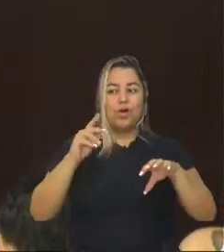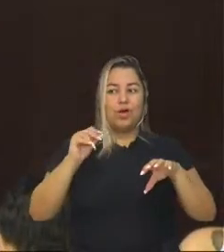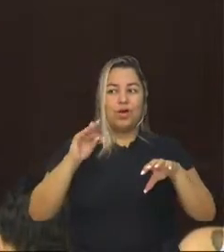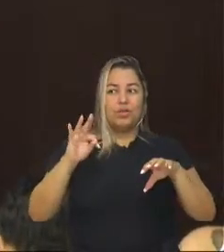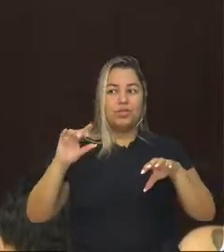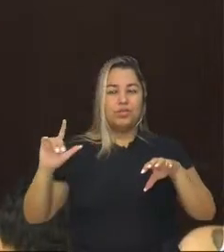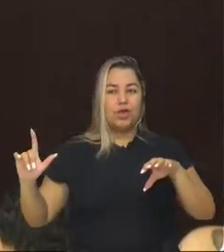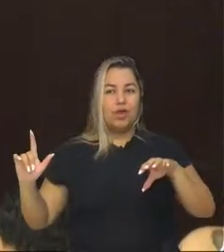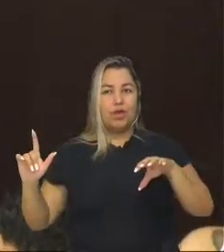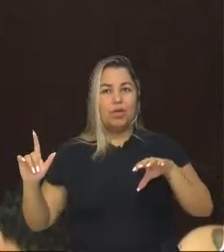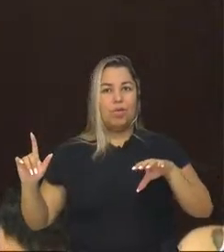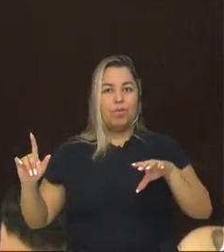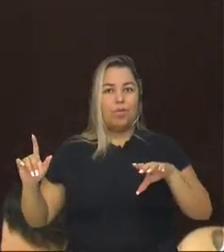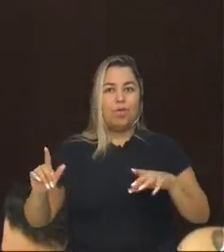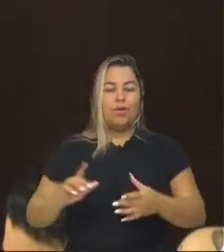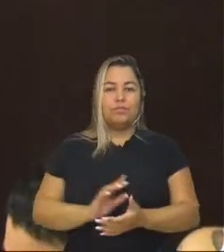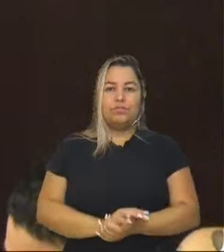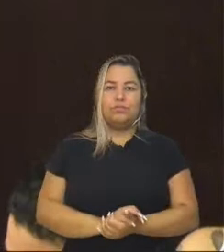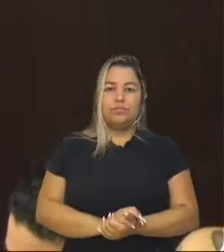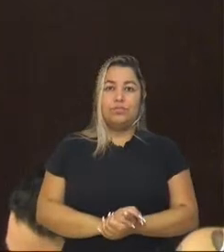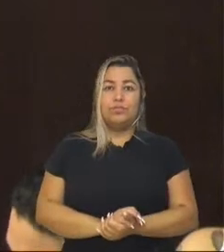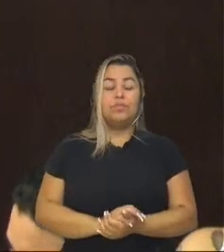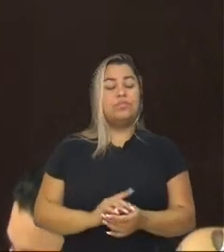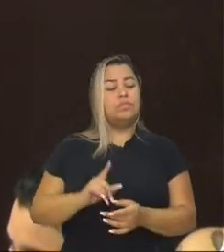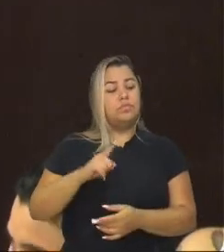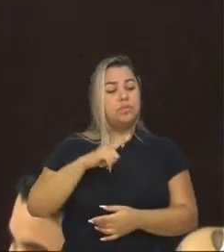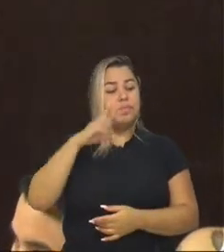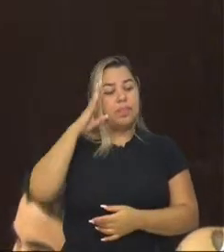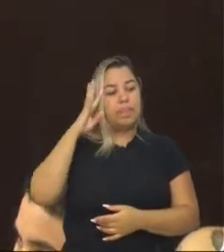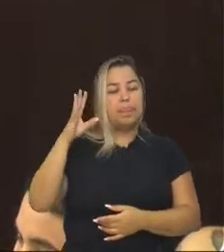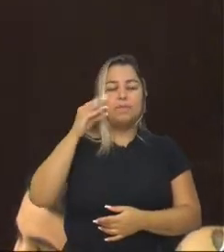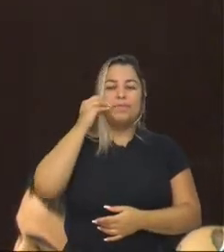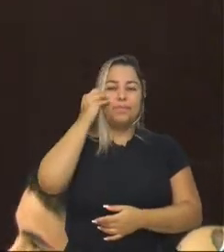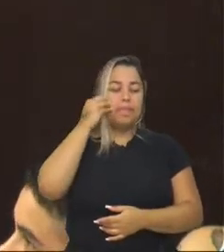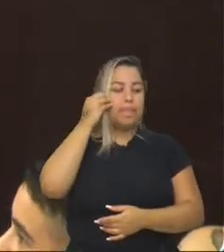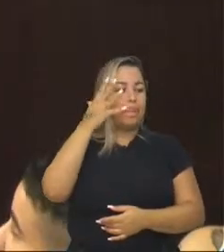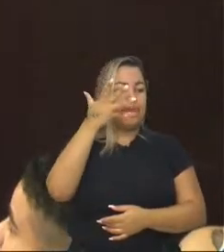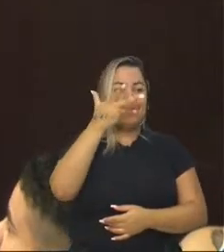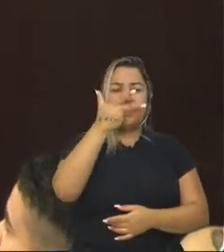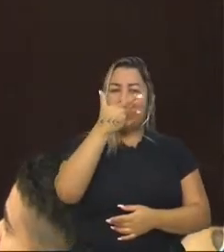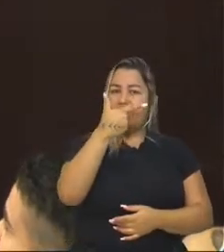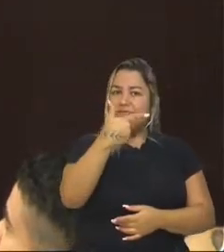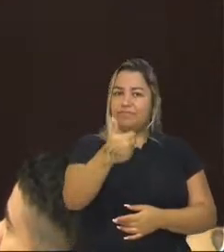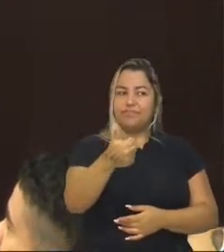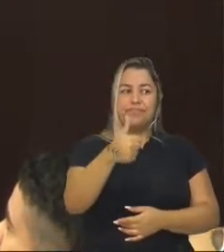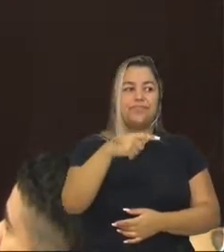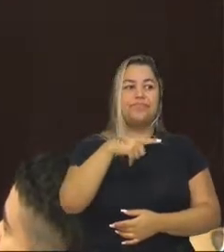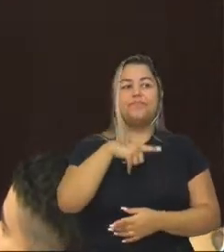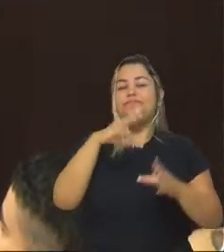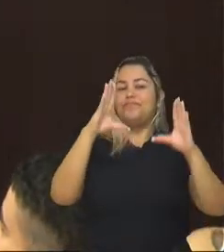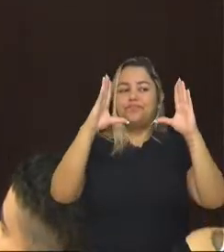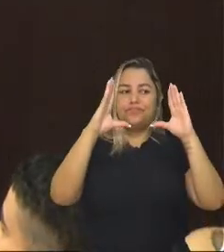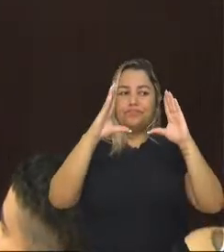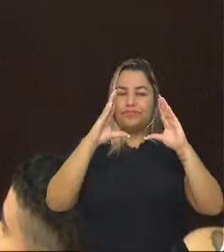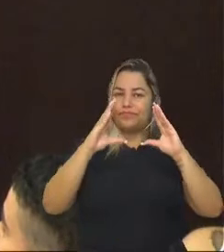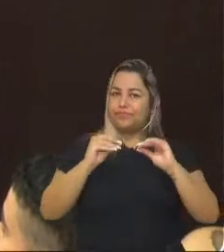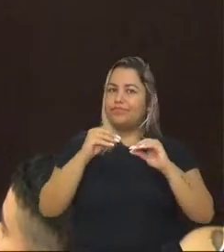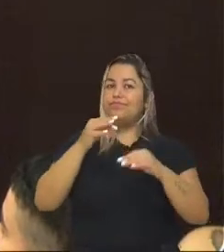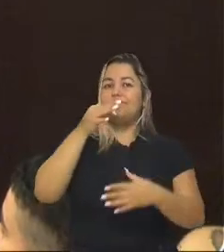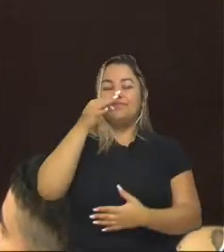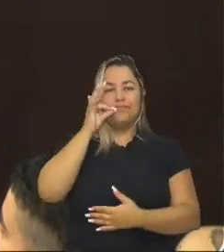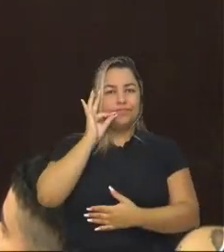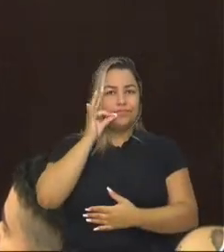mas, enfim, imagino que tenha sido uma experiência incrível ter essa noite, ter esse café,